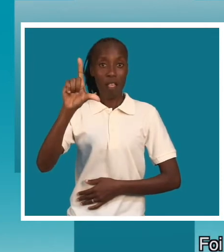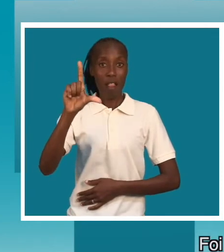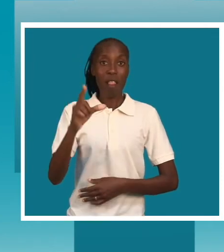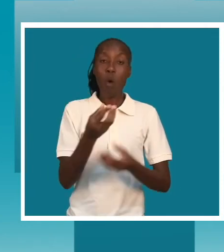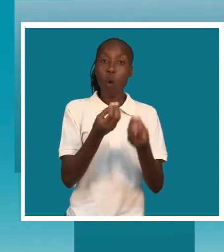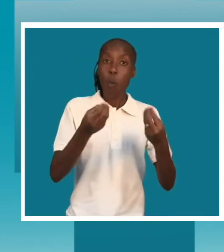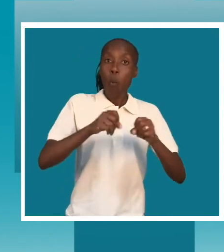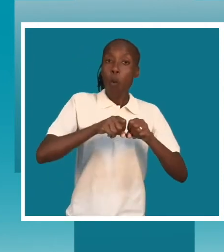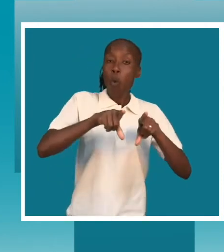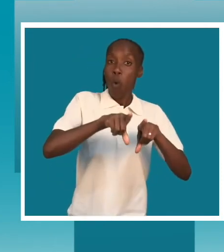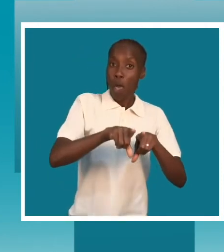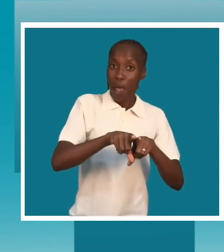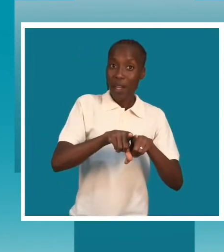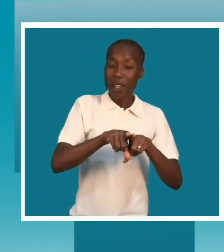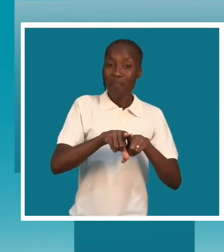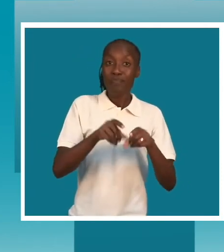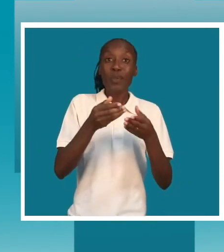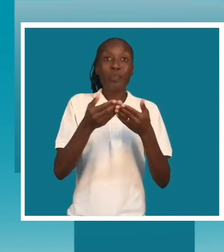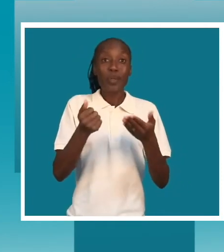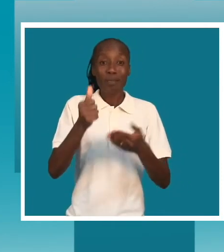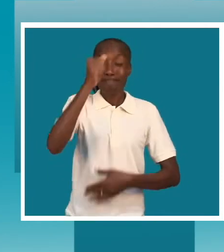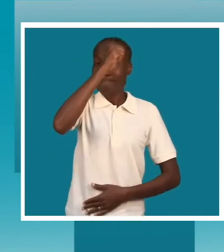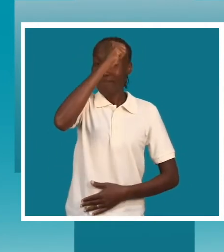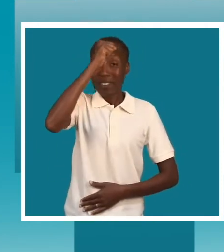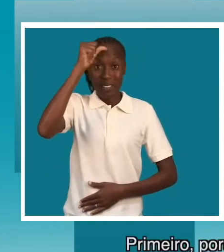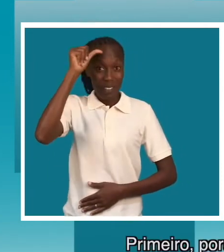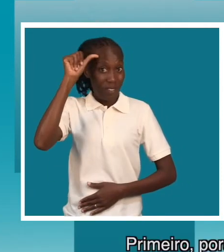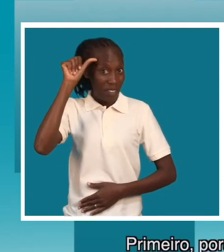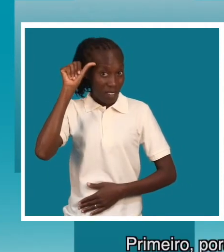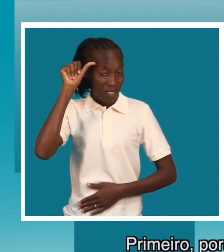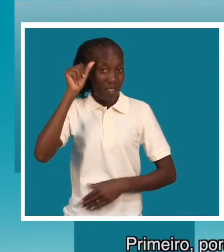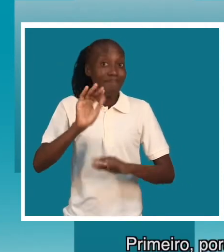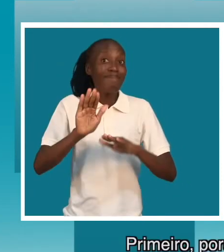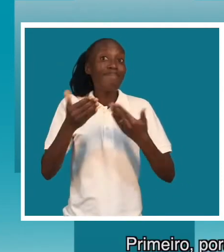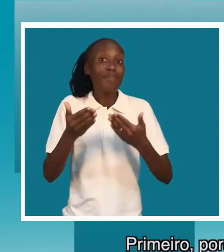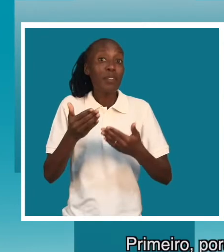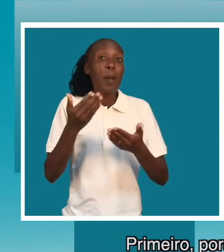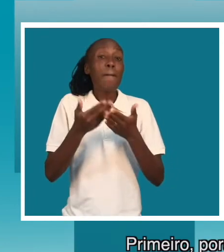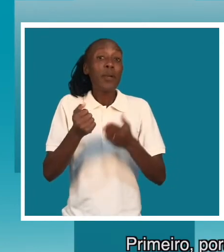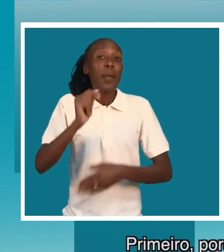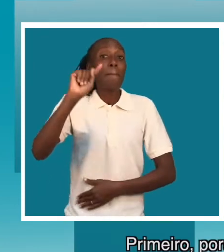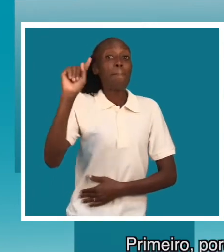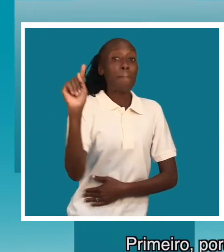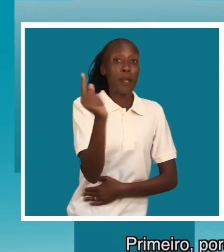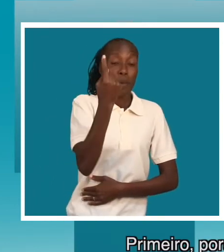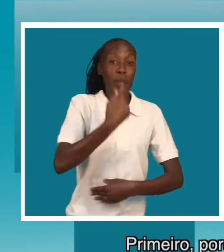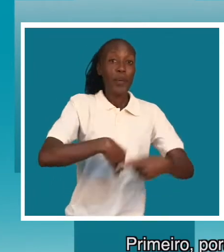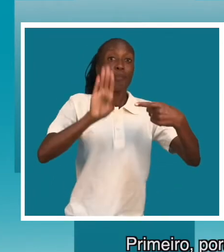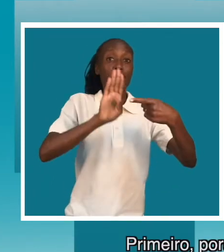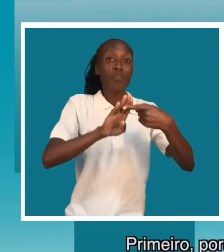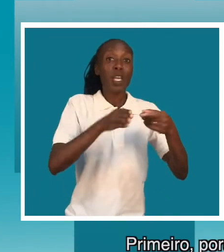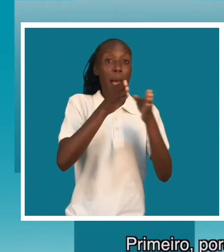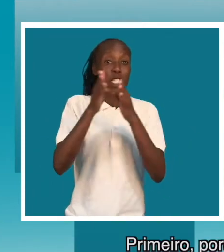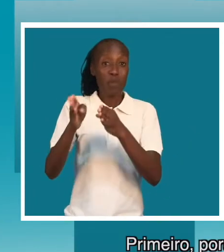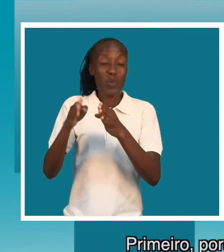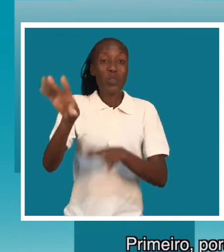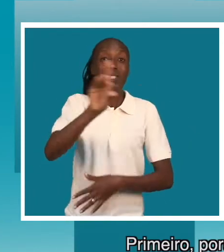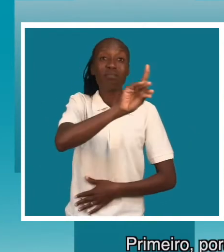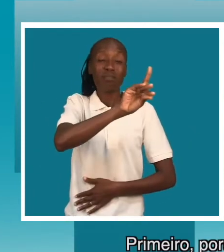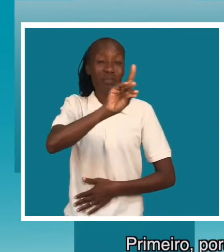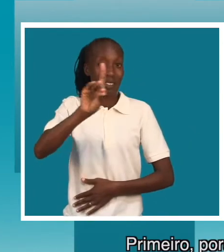colega, porque não é fácil. Primeiro porque muitas pessoas que sofrem